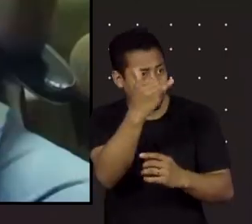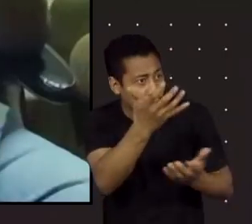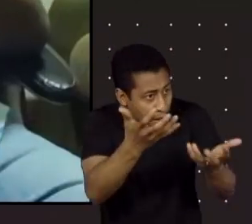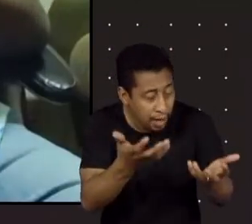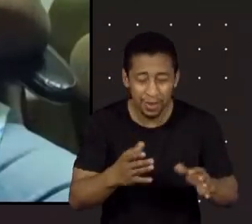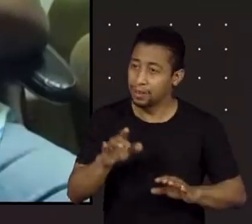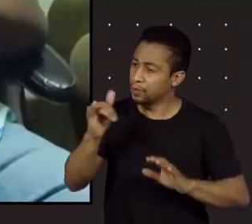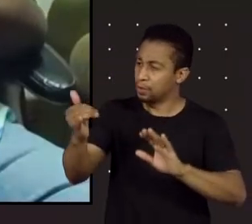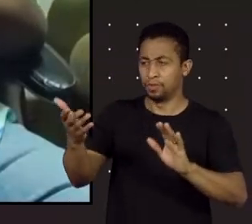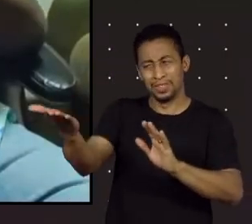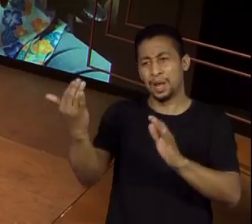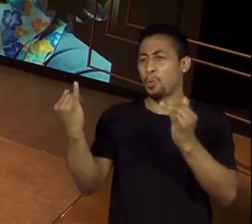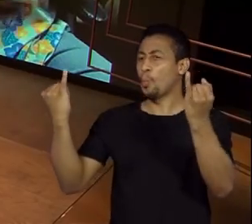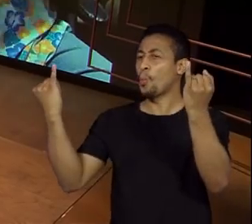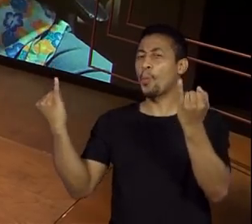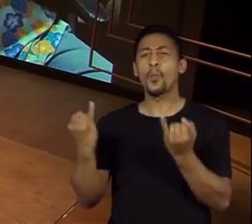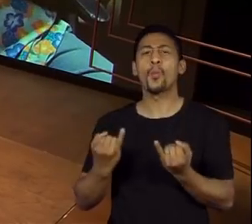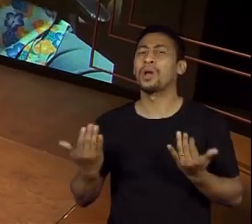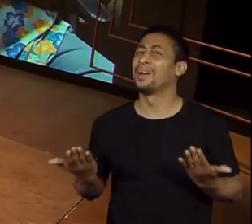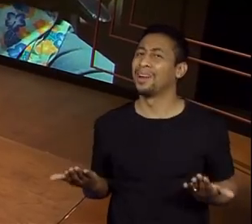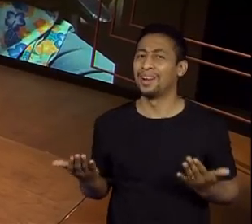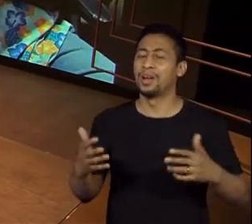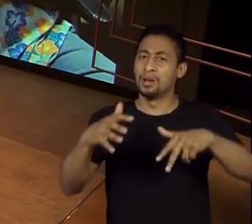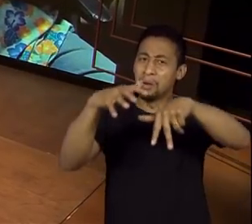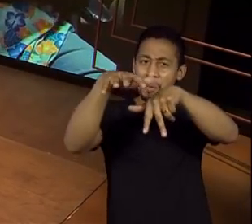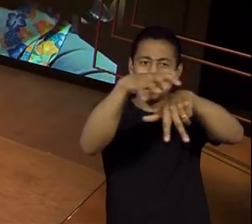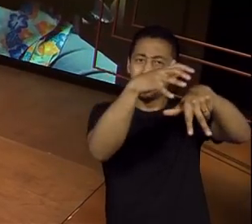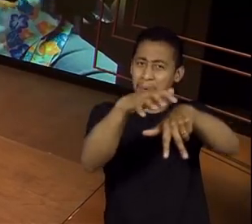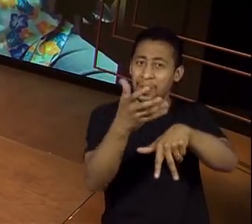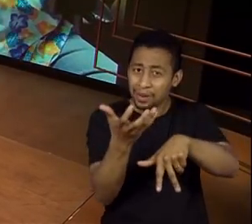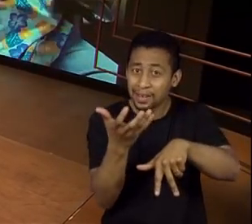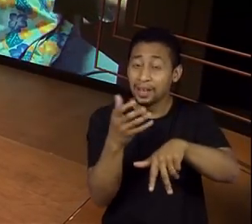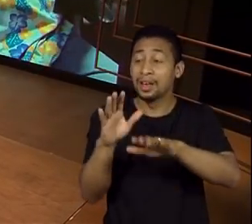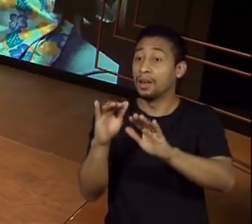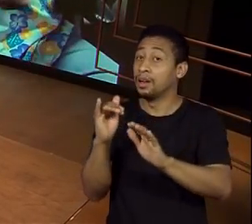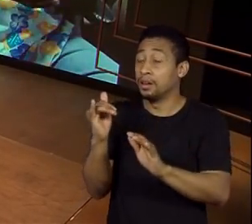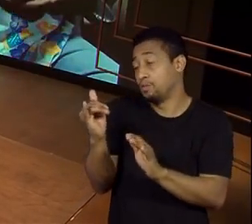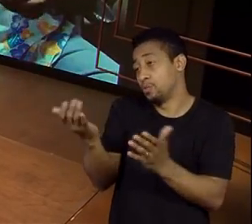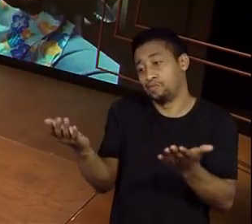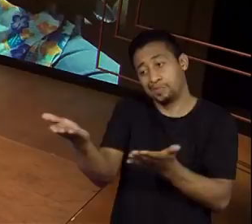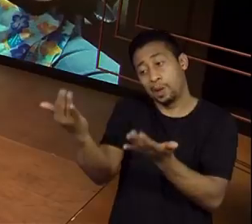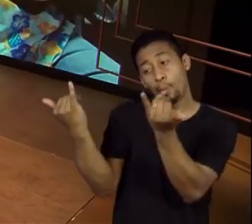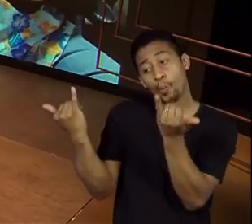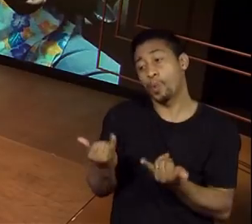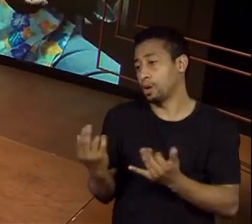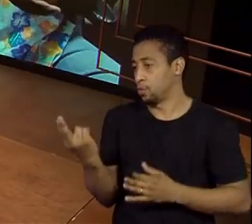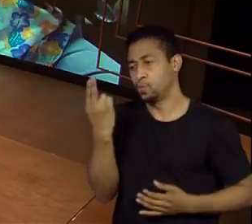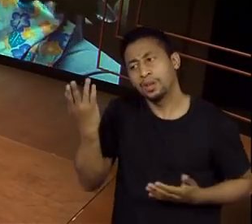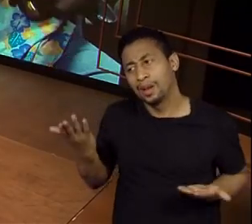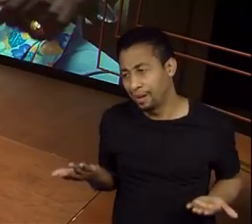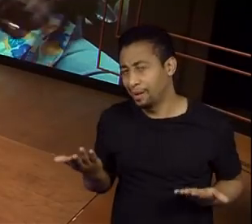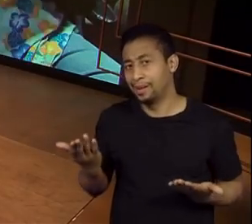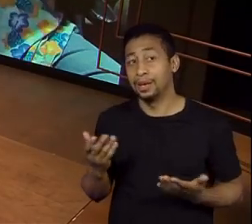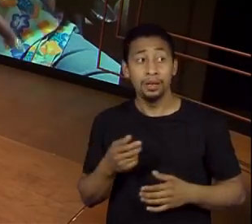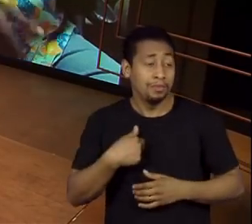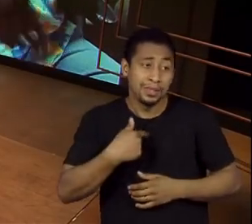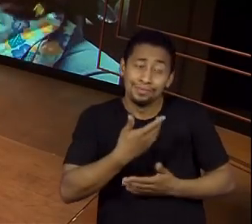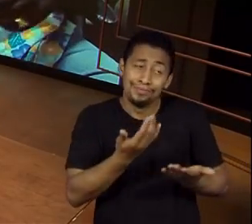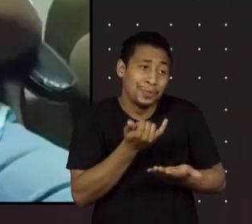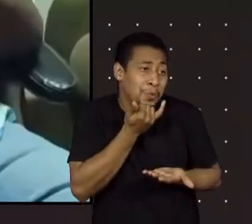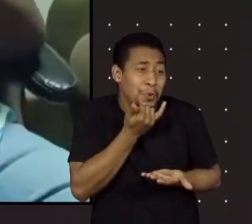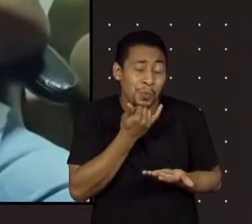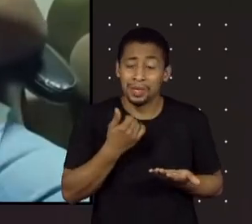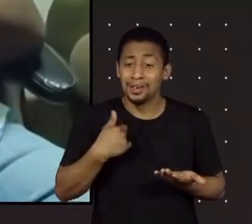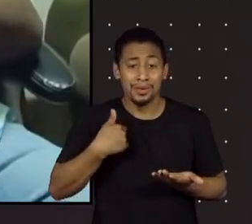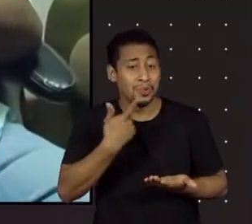muito magro e tal. Eu fiquei um ano lá no quartel, que eu disse para eles que eu era de Mirantes e que eu não tinha para onde